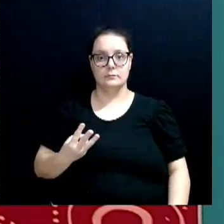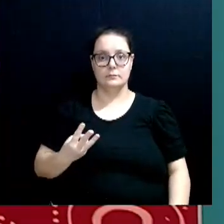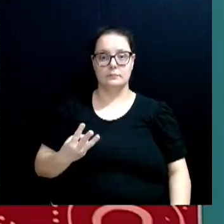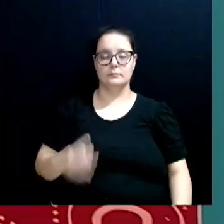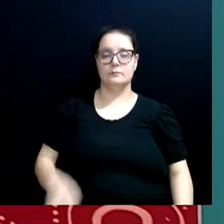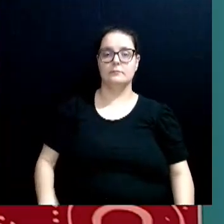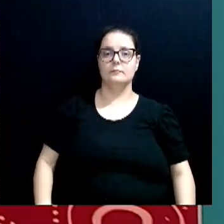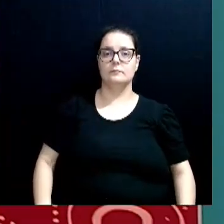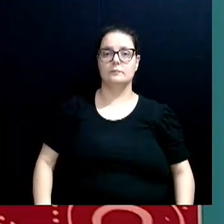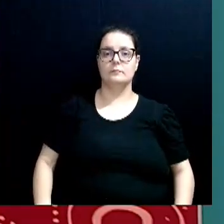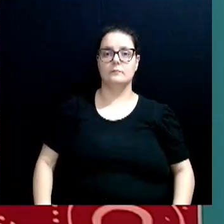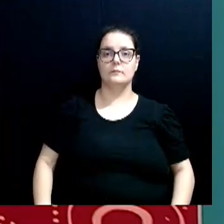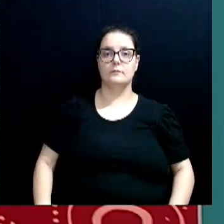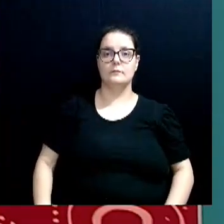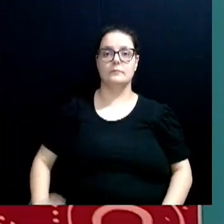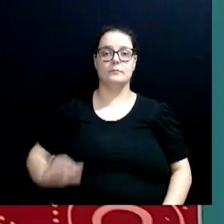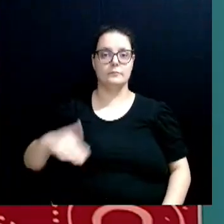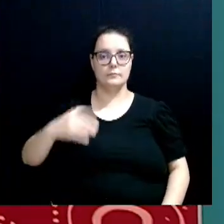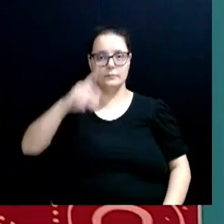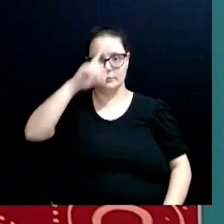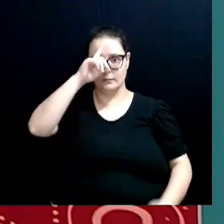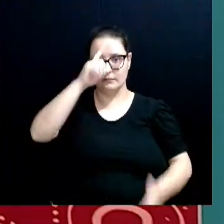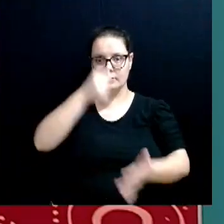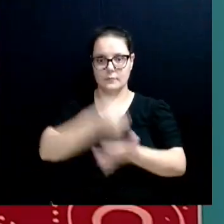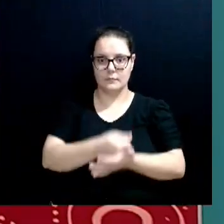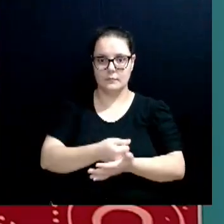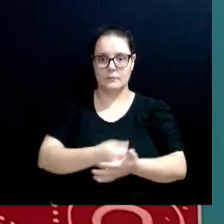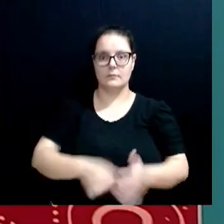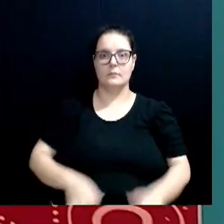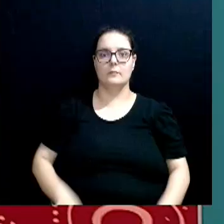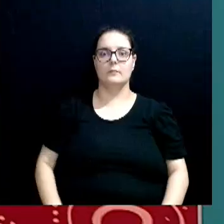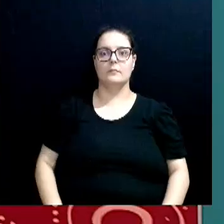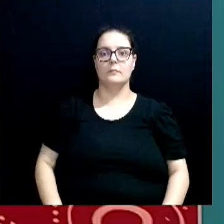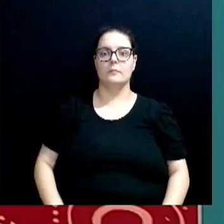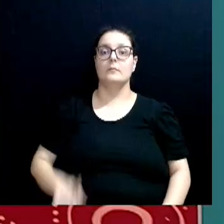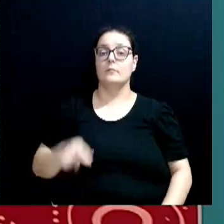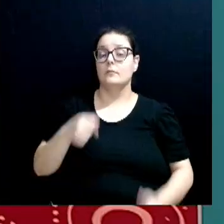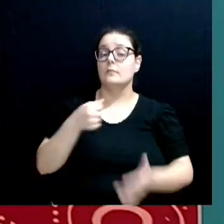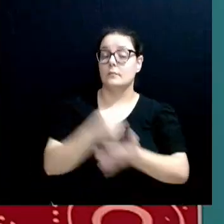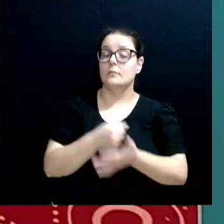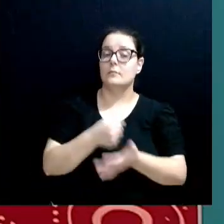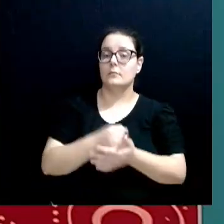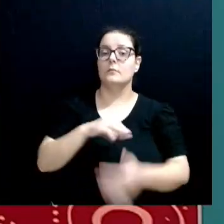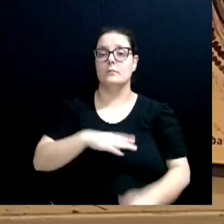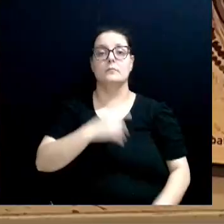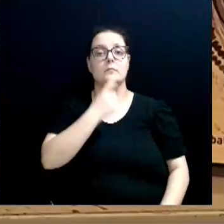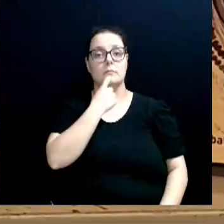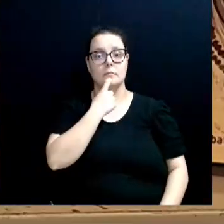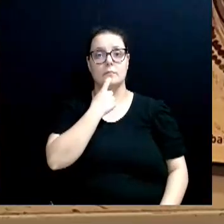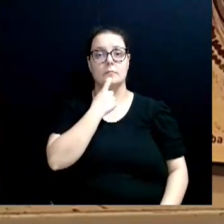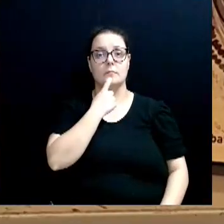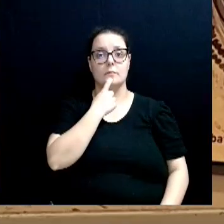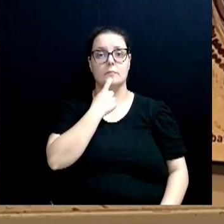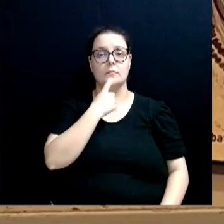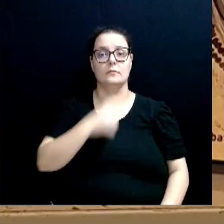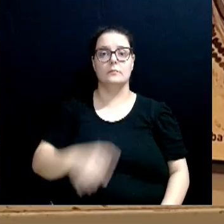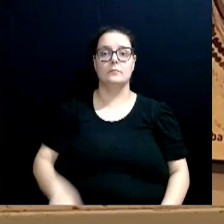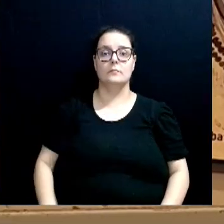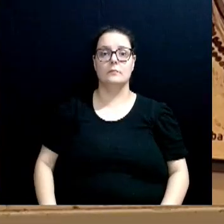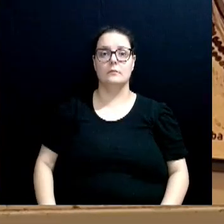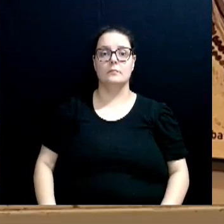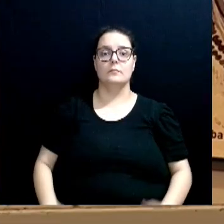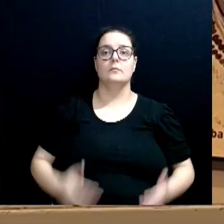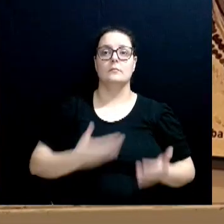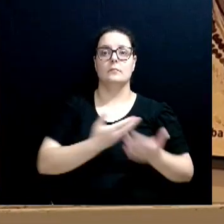quando ele estabelece que é obrigatório no município de Campinas o estudo da história